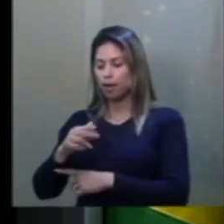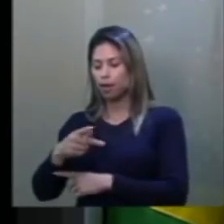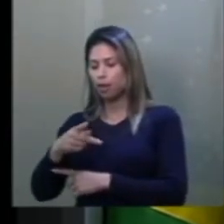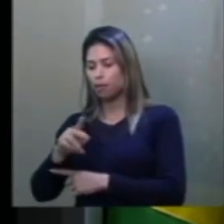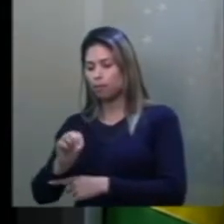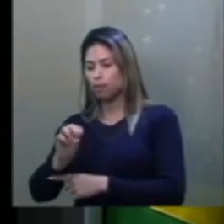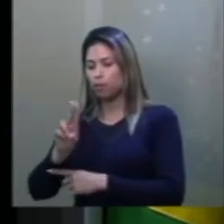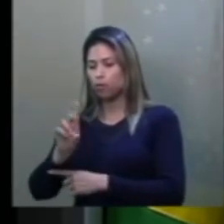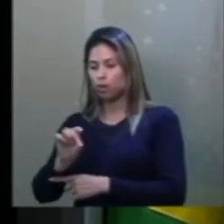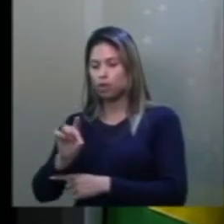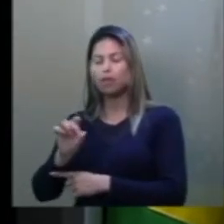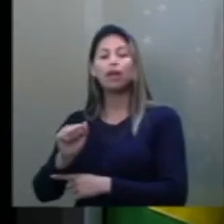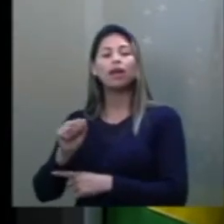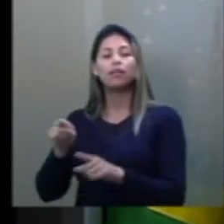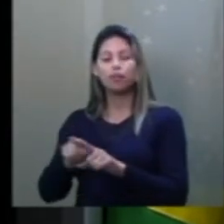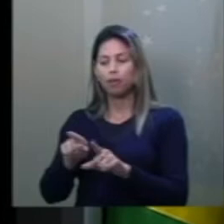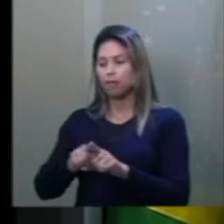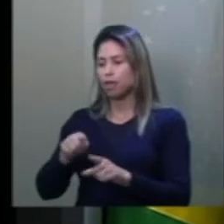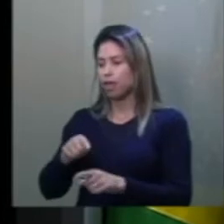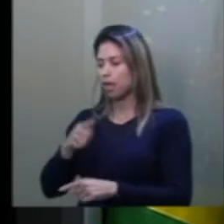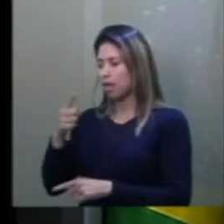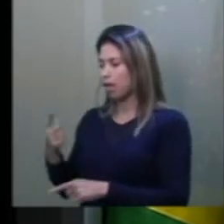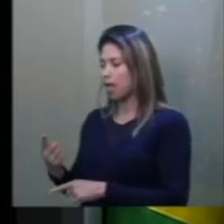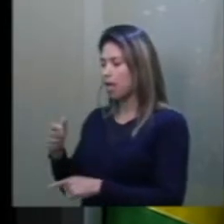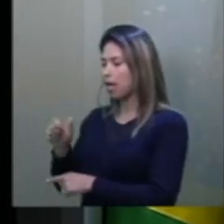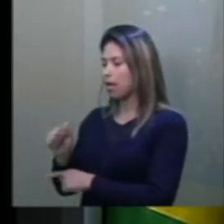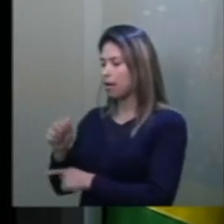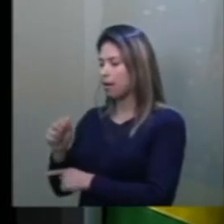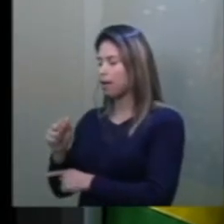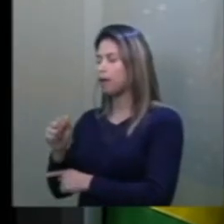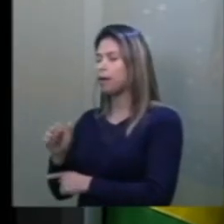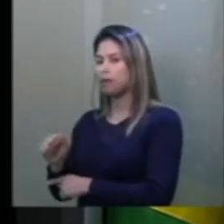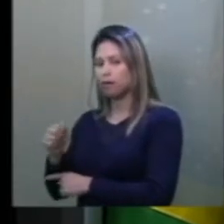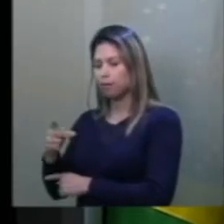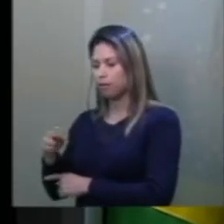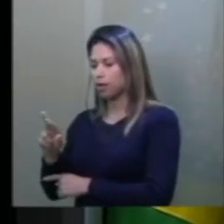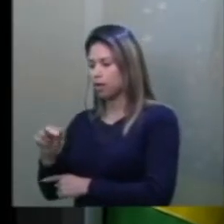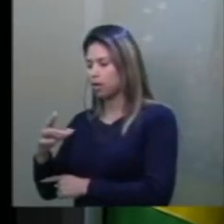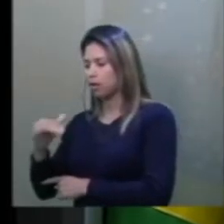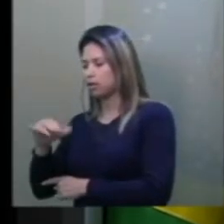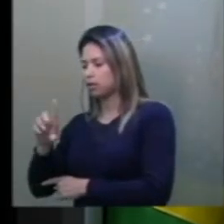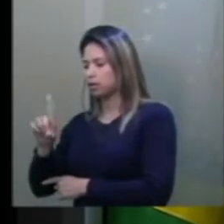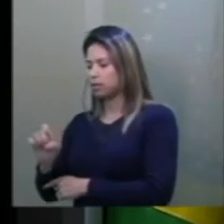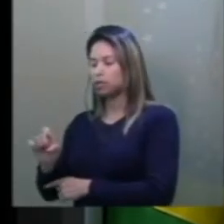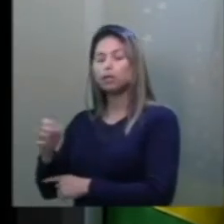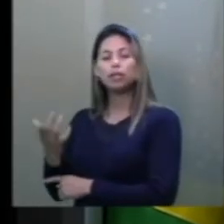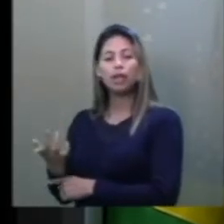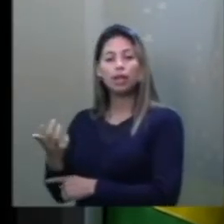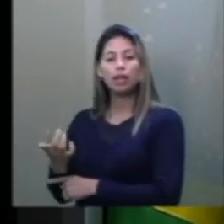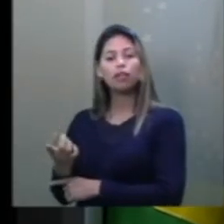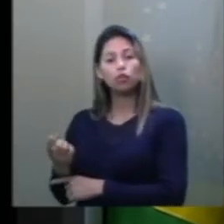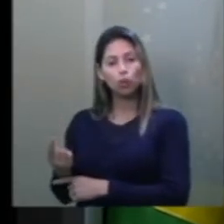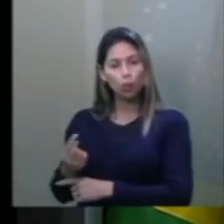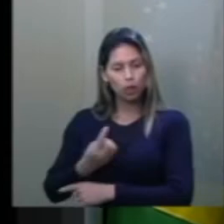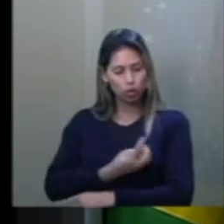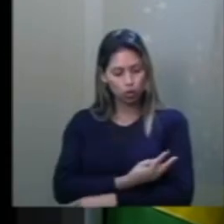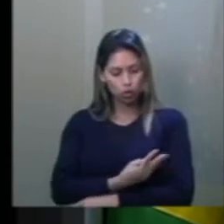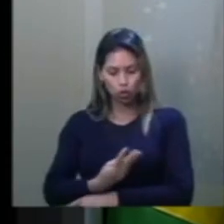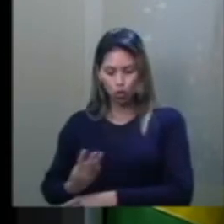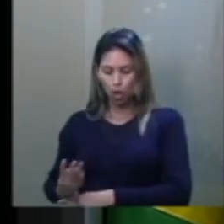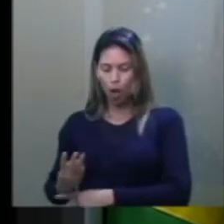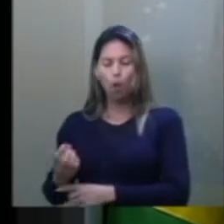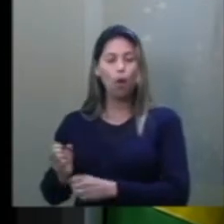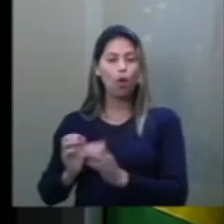Brasília e, por fim, se deu o seu retorno para São Paulo. Tudo isso entre 2001 e